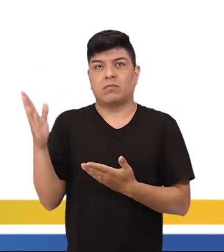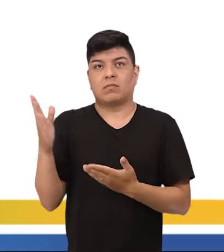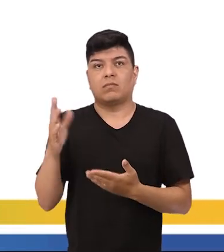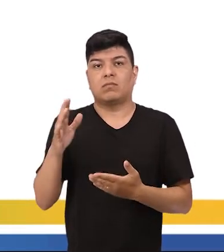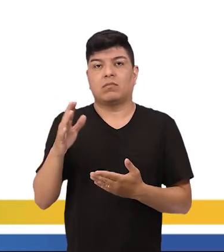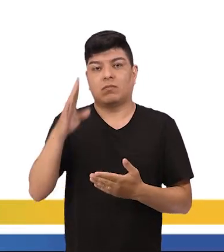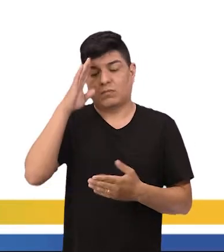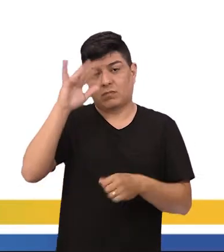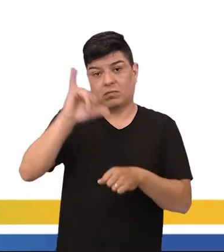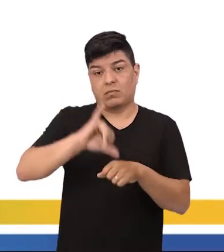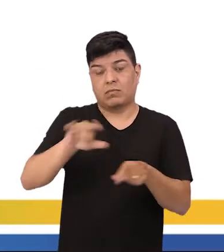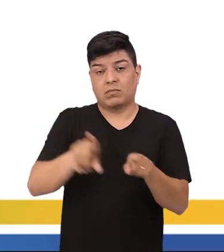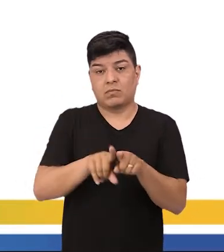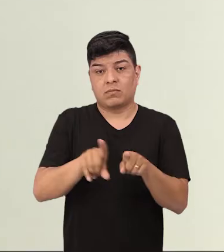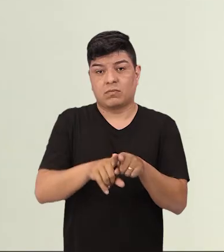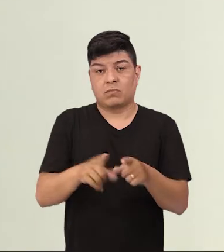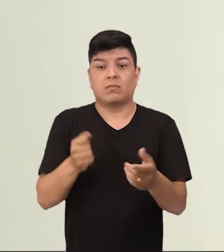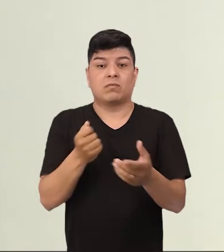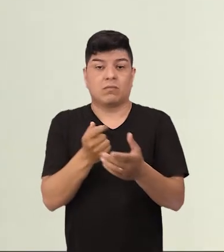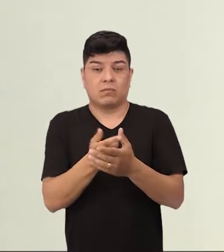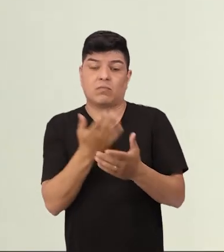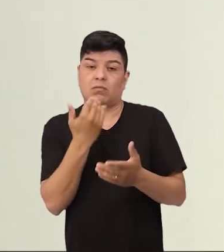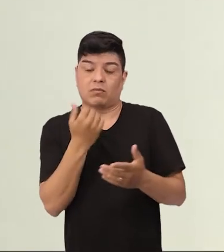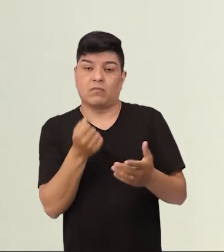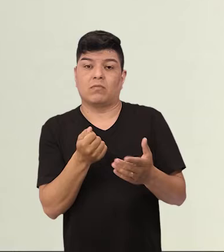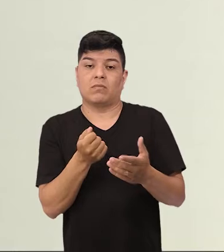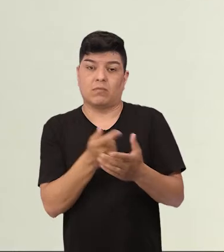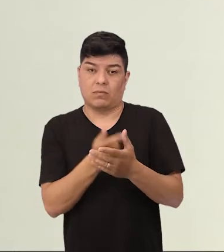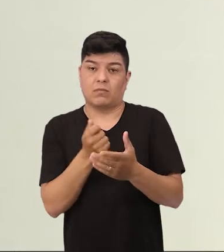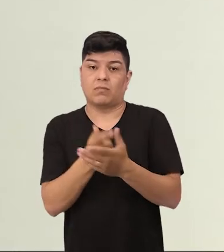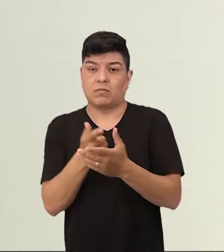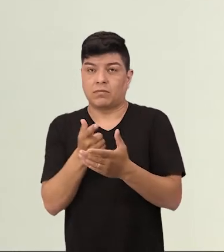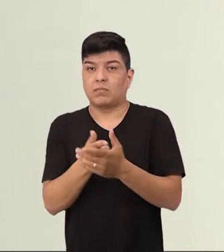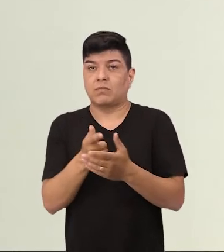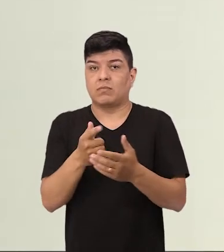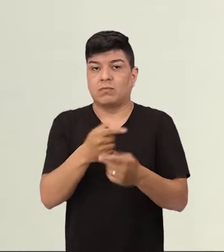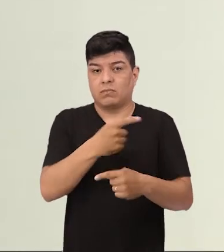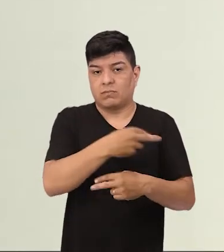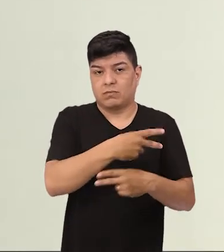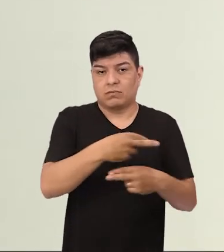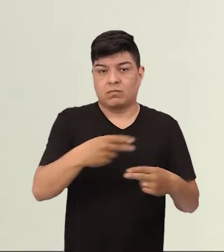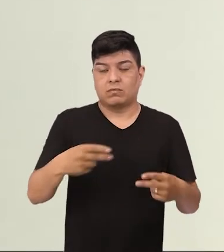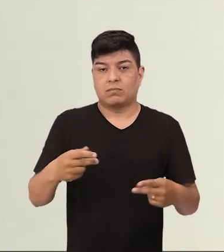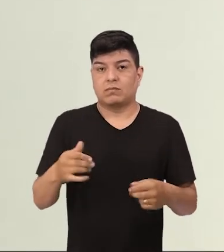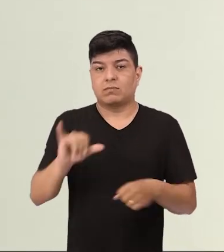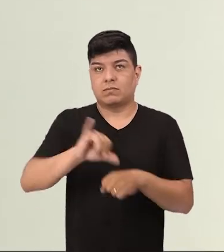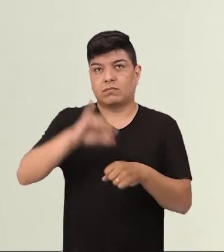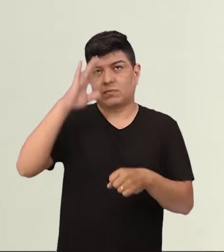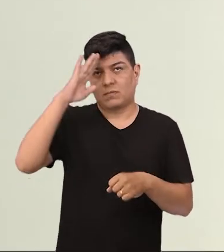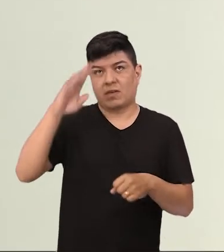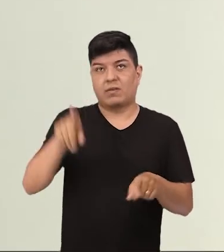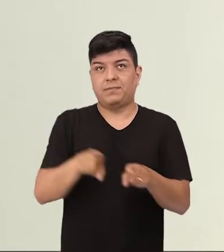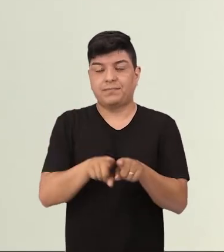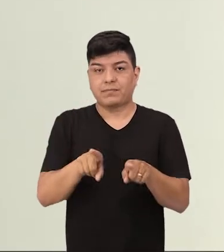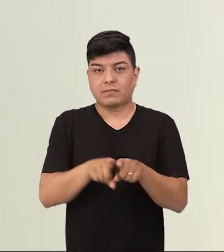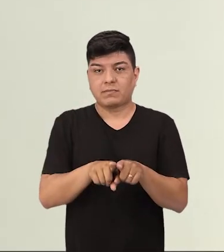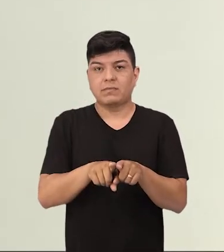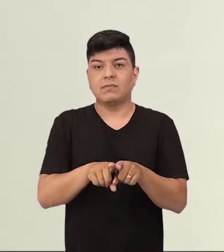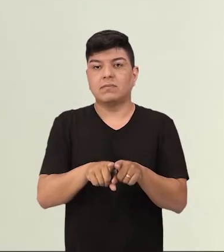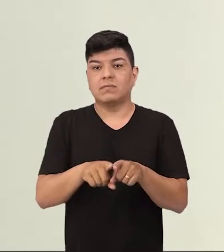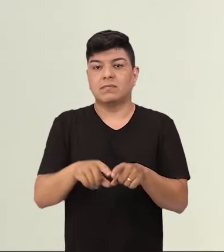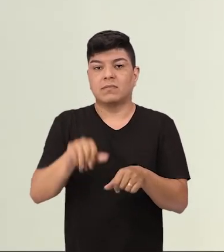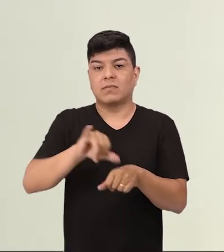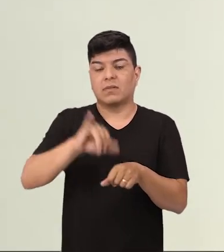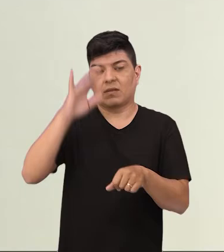metrópole e só pode também consumir os produtos industrializados, manufaturados, então, da metrópole, né? Isso faz com que a metrópole